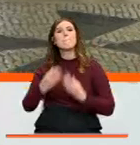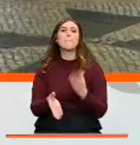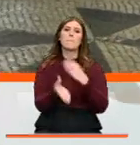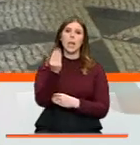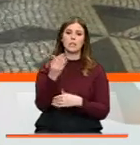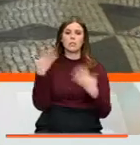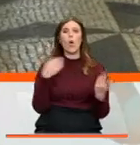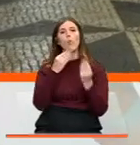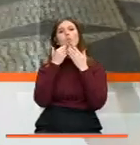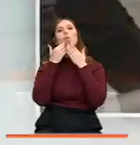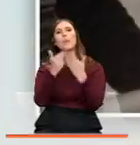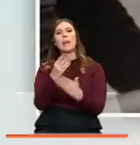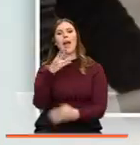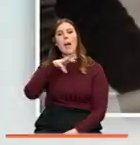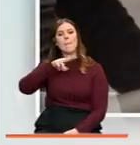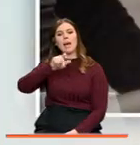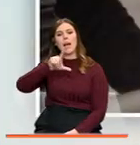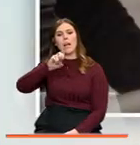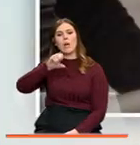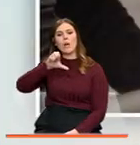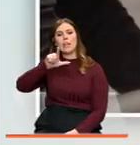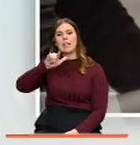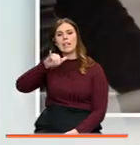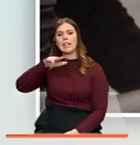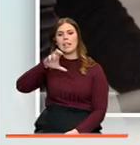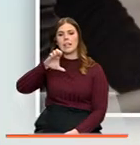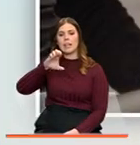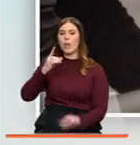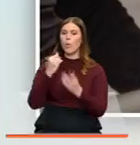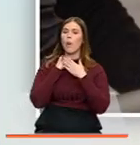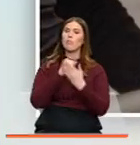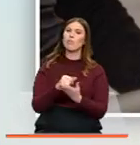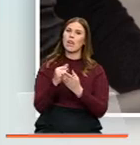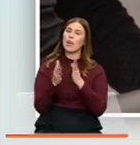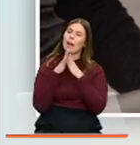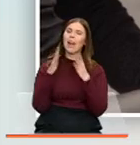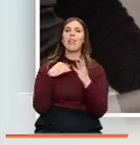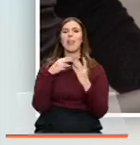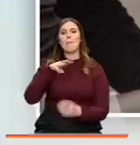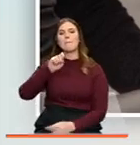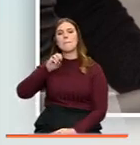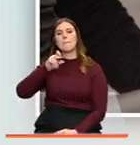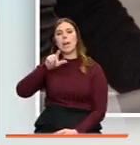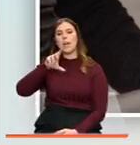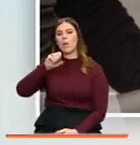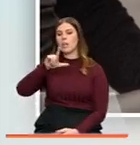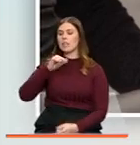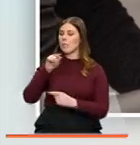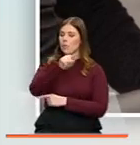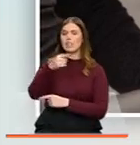Portanto, muito obrigado à Malo Clinic. É apenas uma ajuda, uma pequena grande ajuda da Malo Clinic, que você da